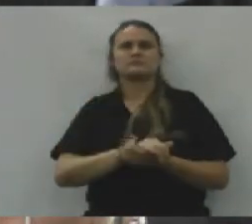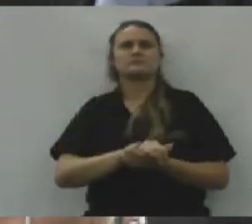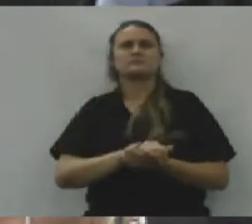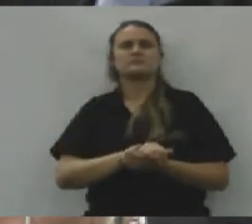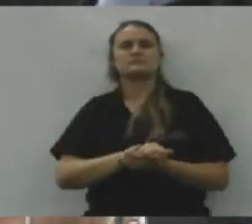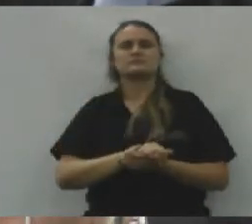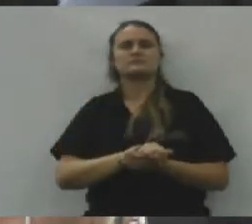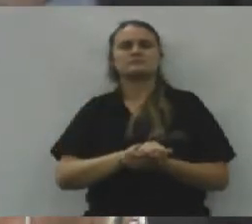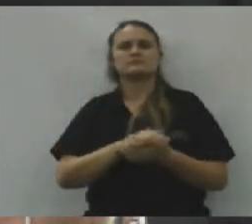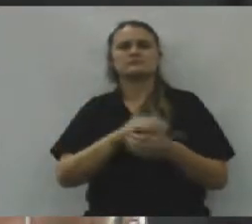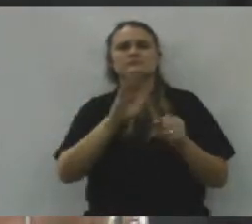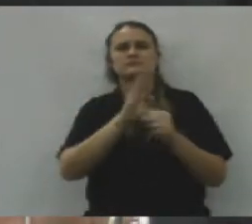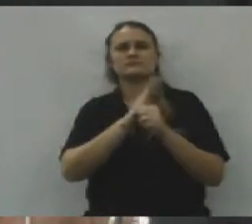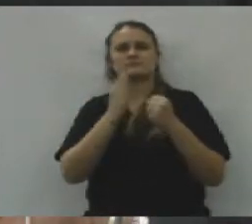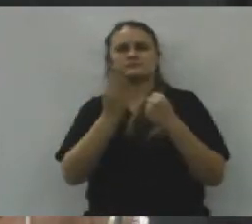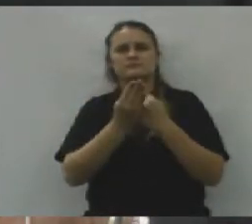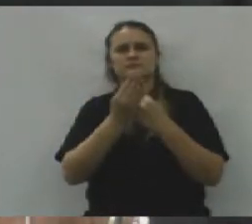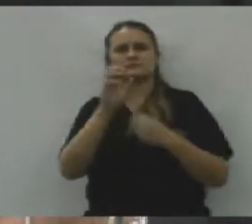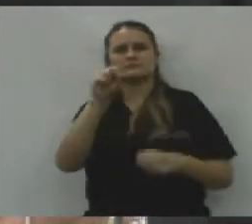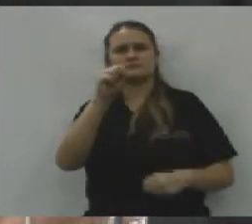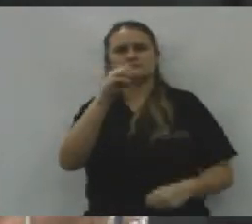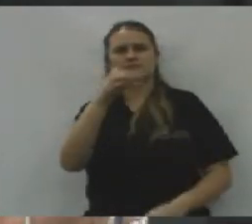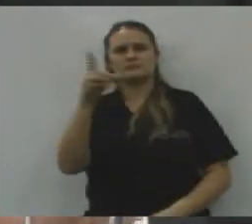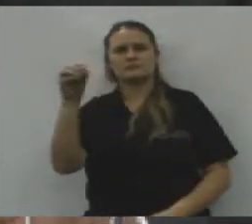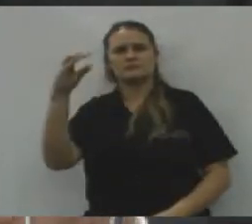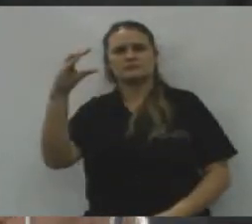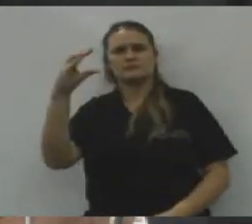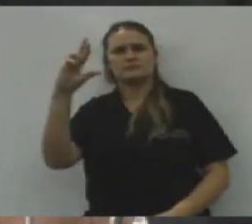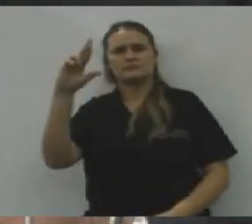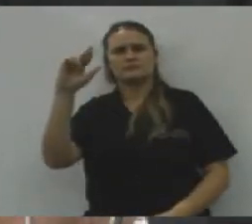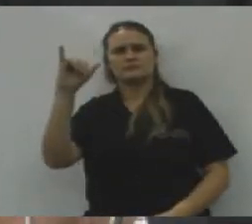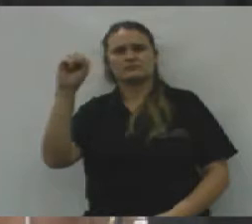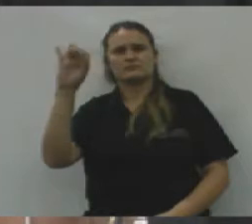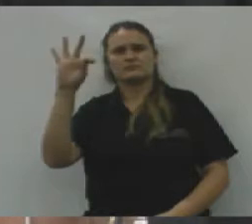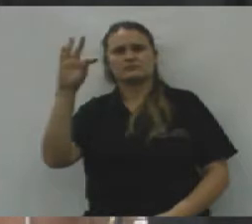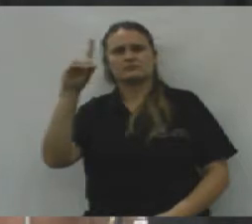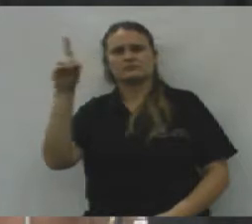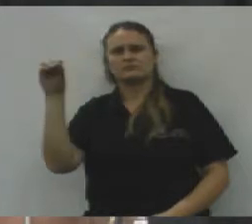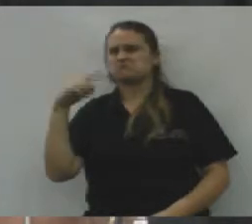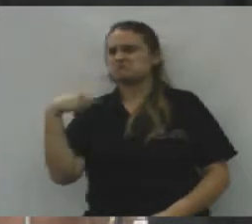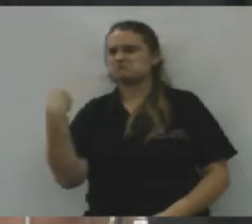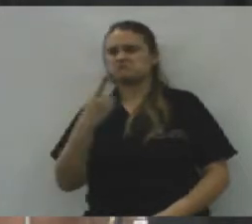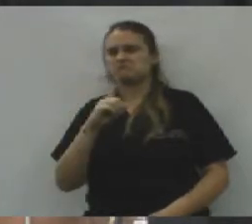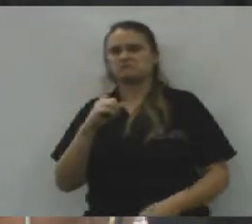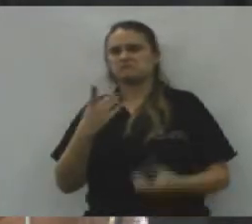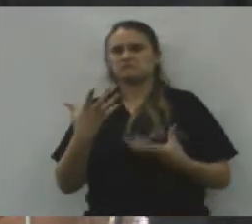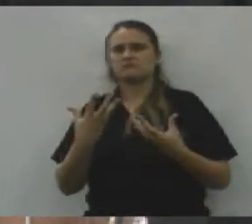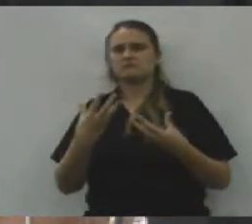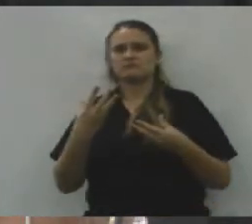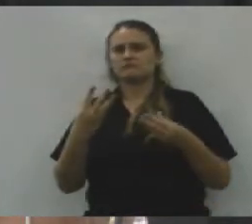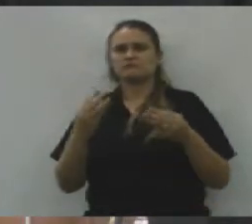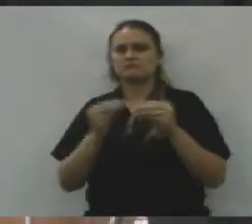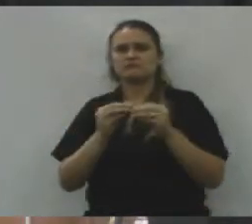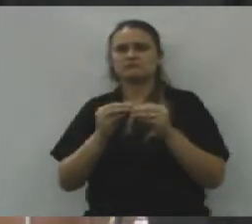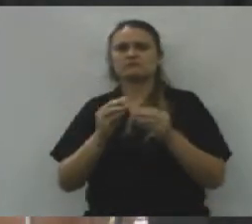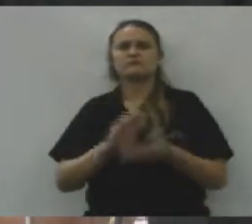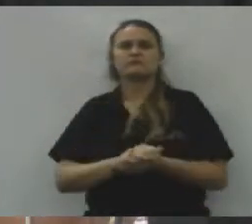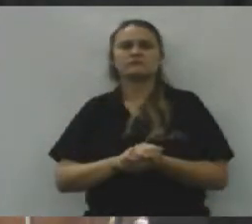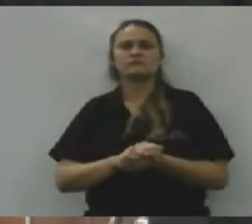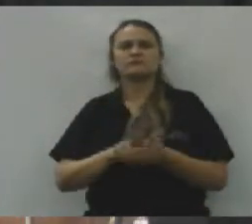São Cristóvão, na quarta-feira, qual ninguém concorda que tenha, devido aos motivos que